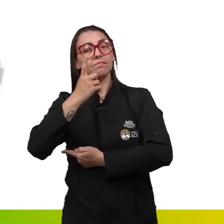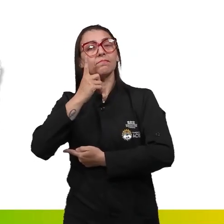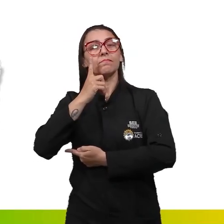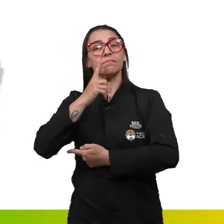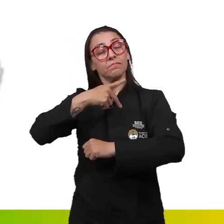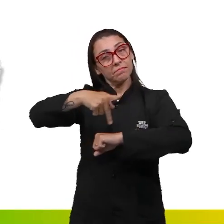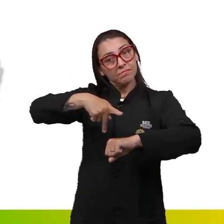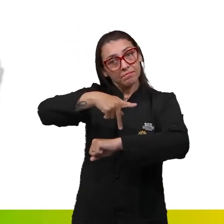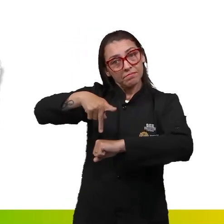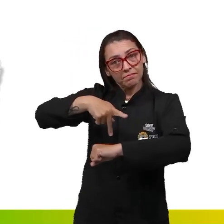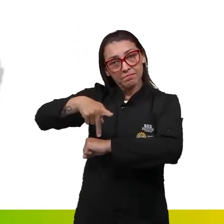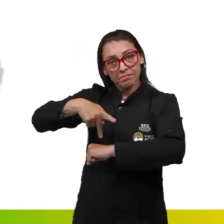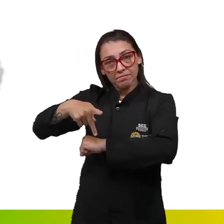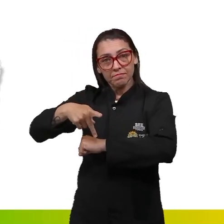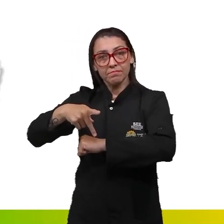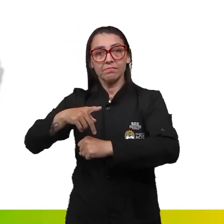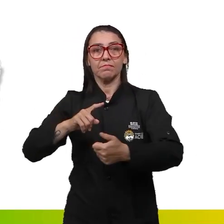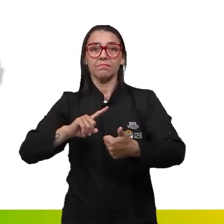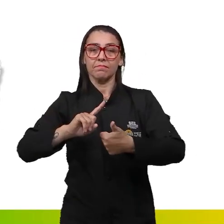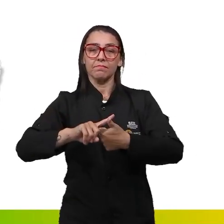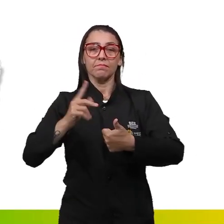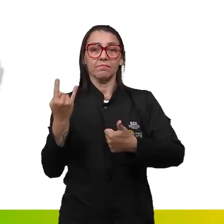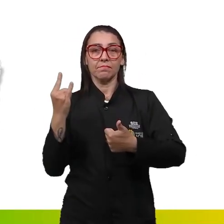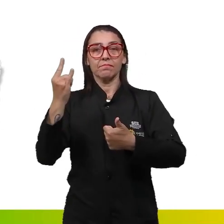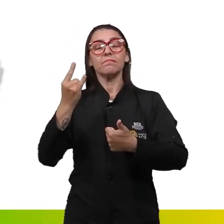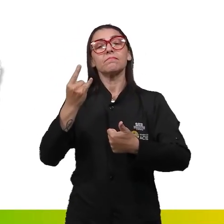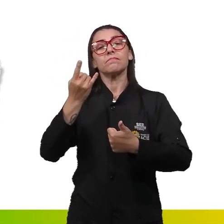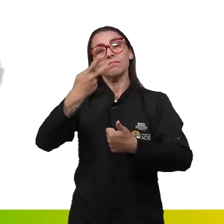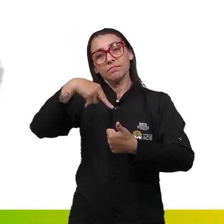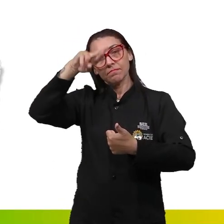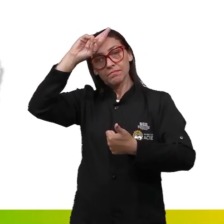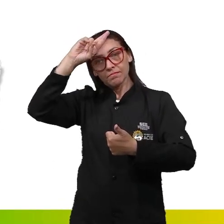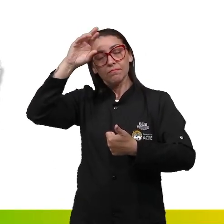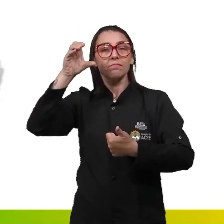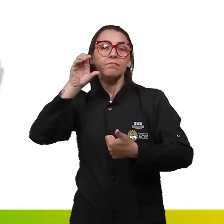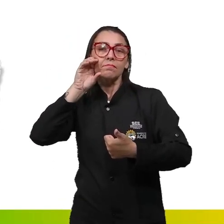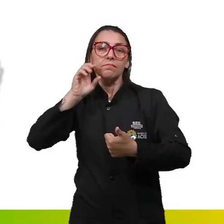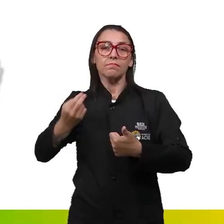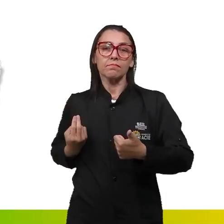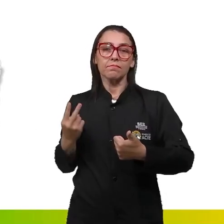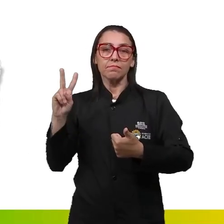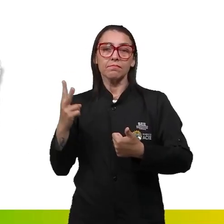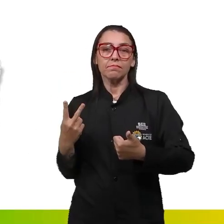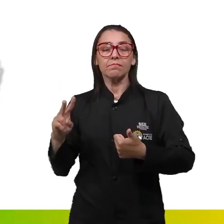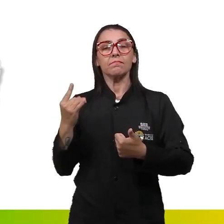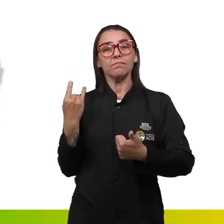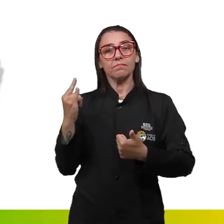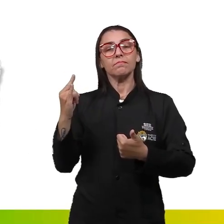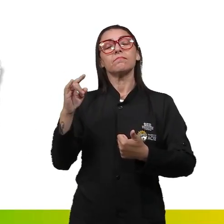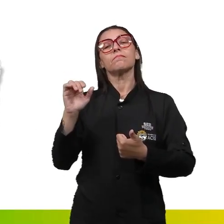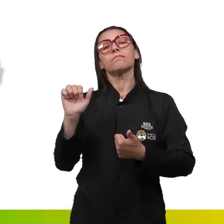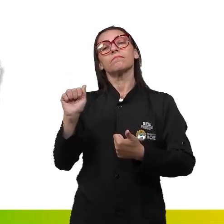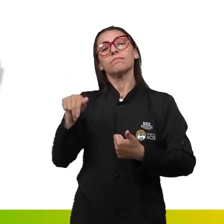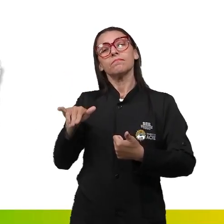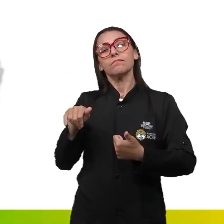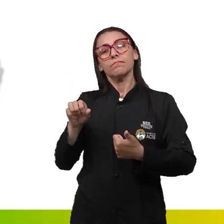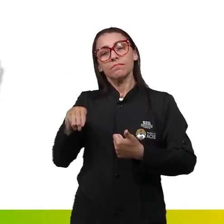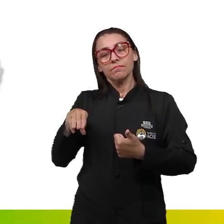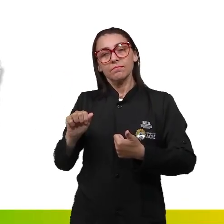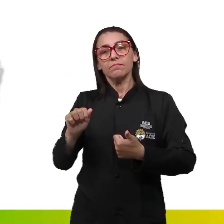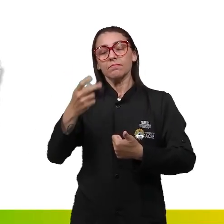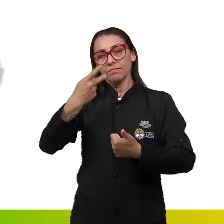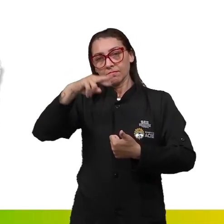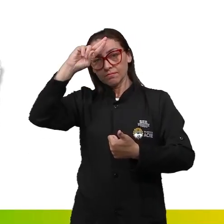aí que a gente trabalhou, Bolívia, Peru, Colômbia e Venezuela. Bolívia com a lenda Ayaimamá, Peru a